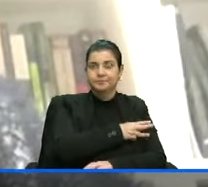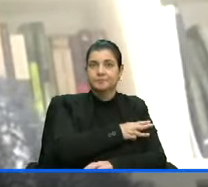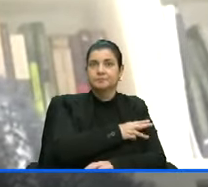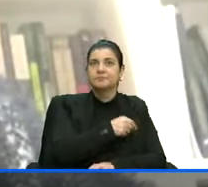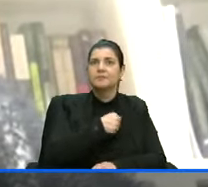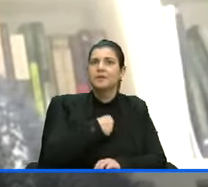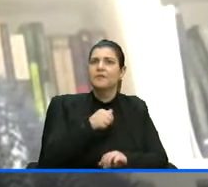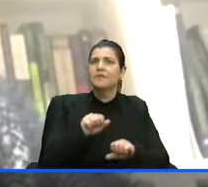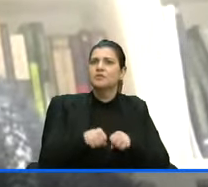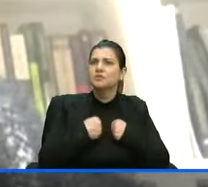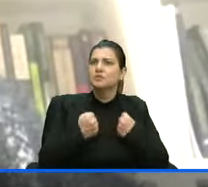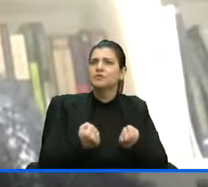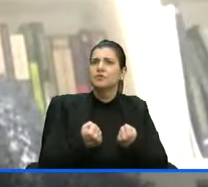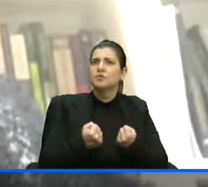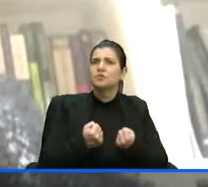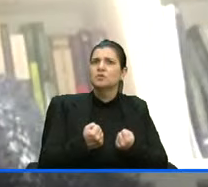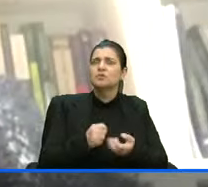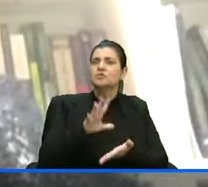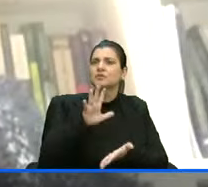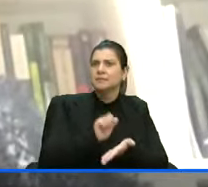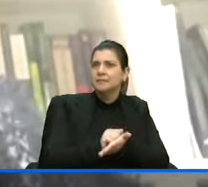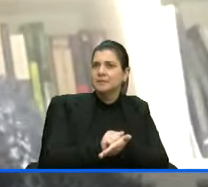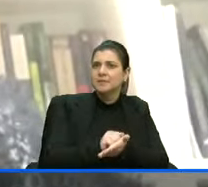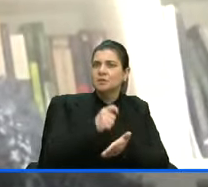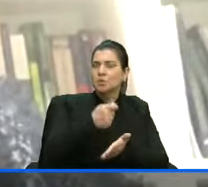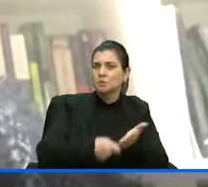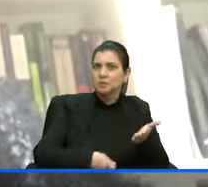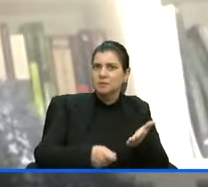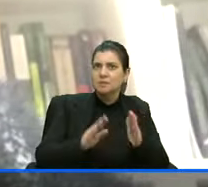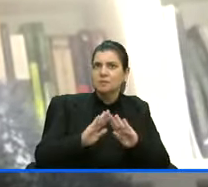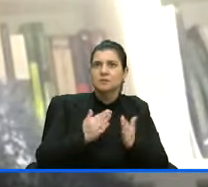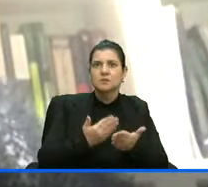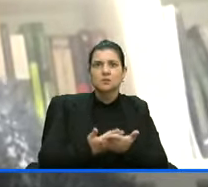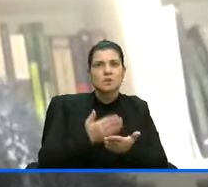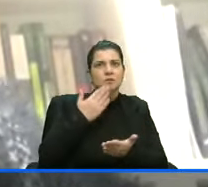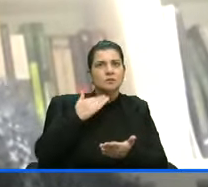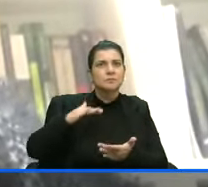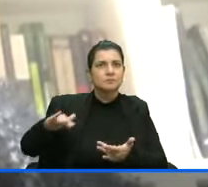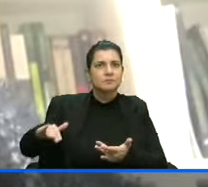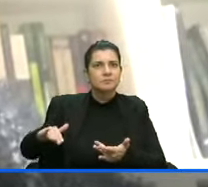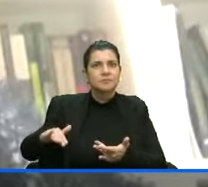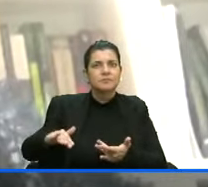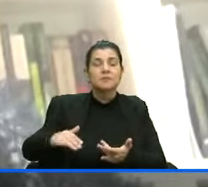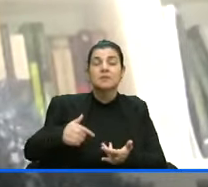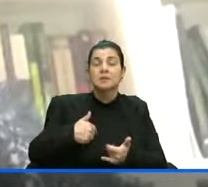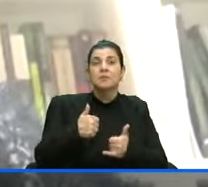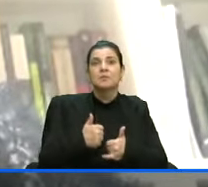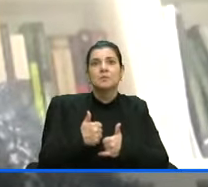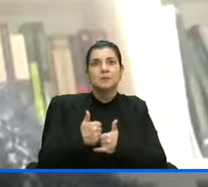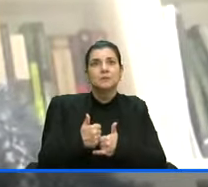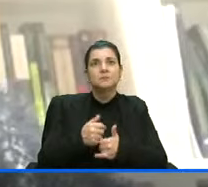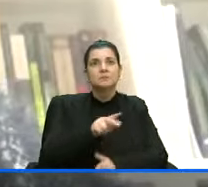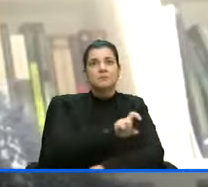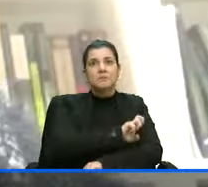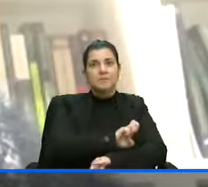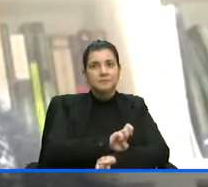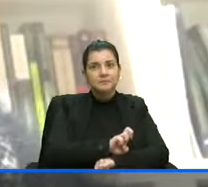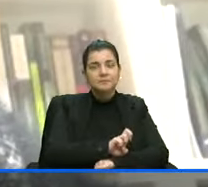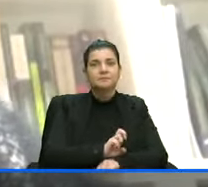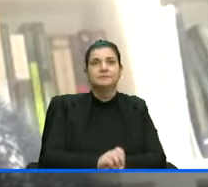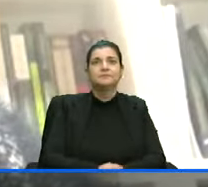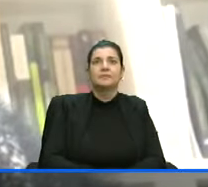de credenciamento e autorização das escolas de educação infantil, acompanho através dos estágios da educação infantil, na faculdade de